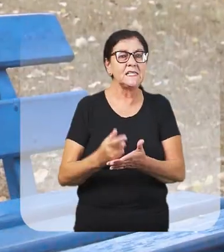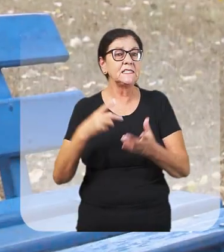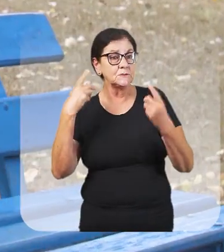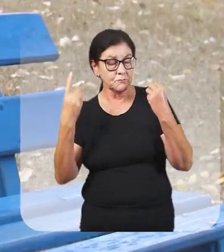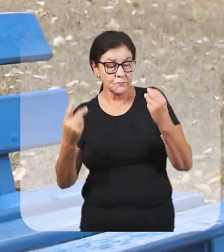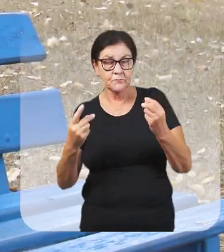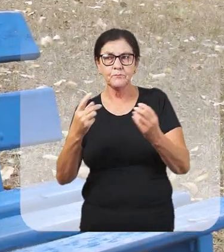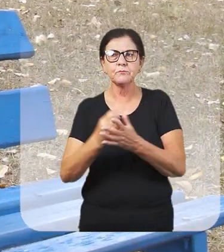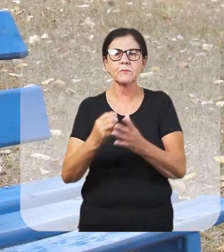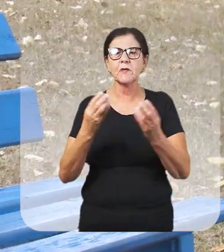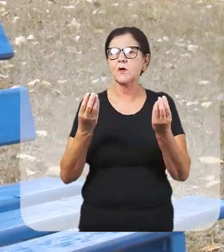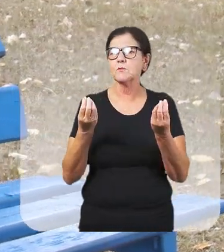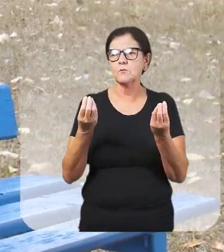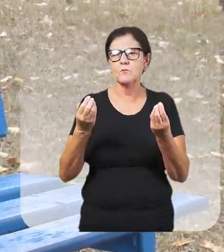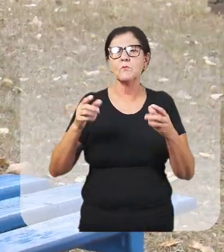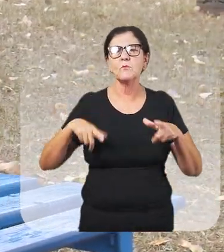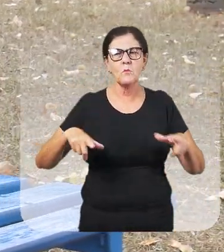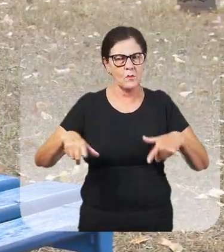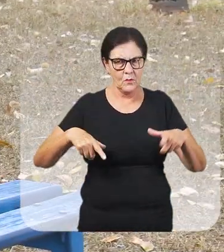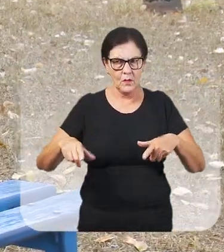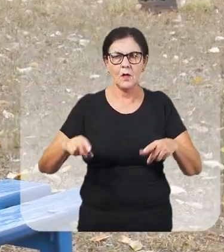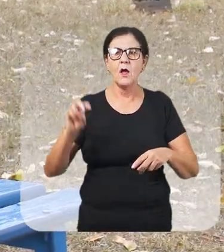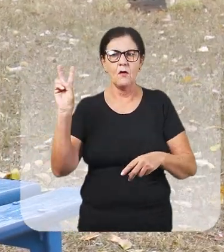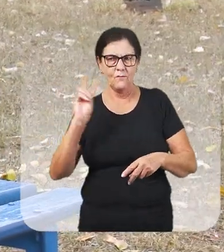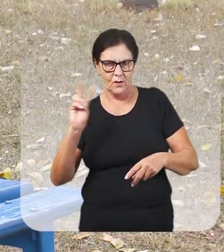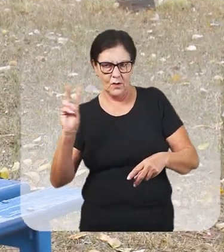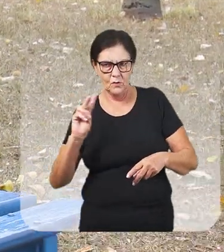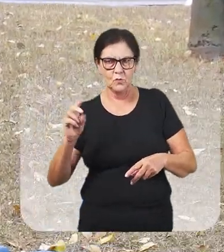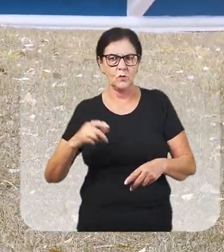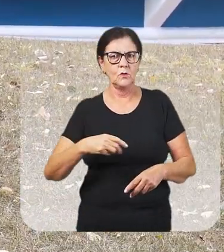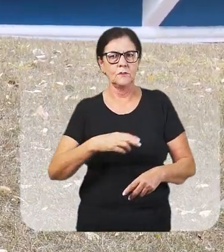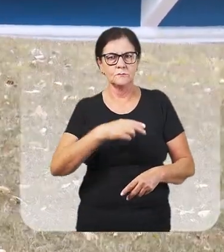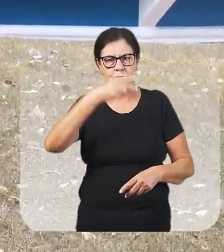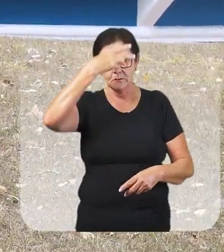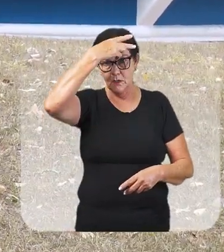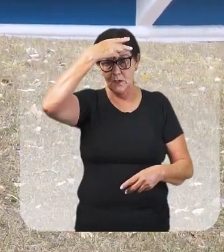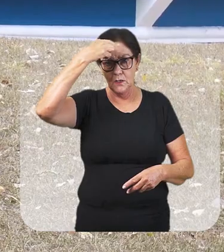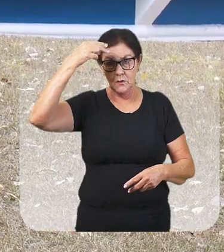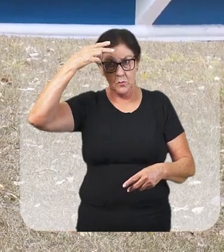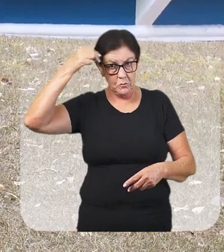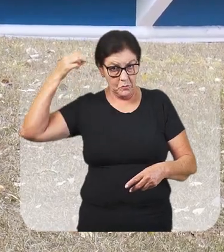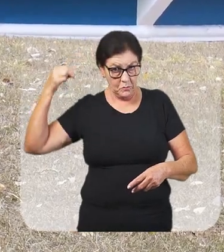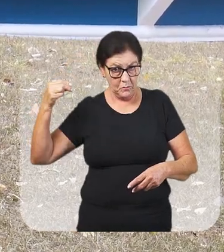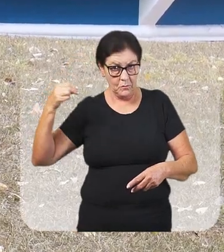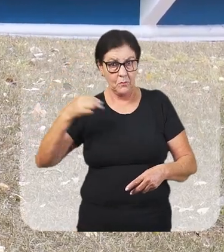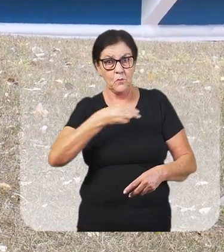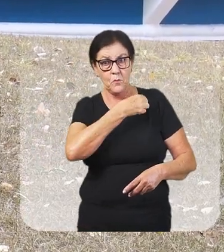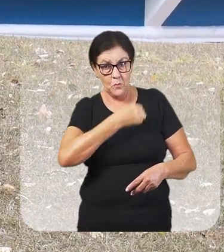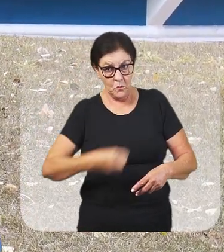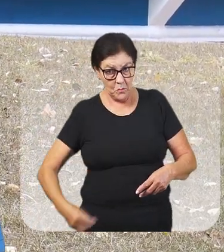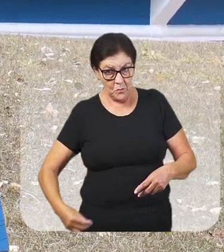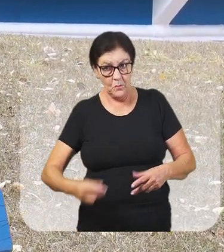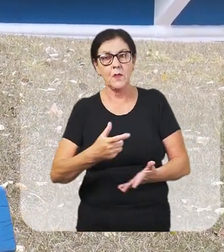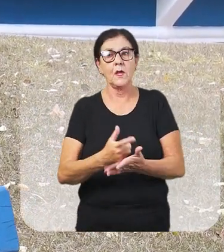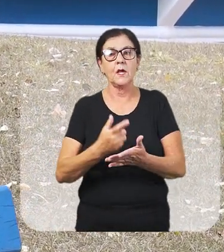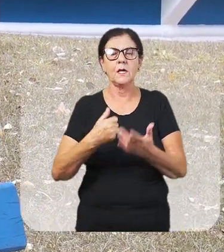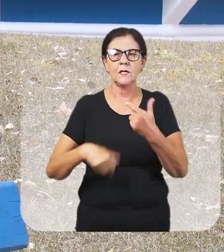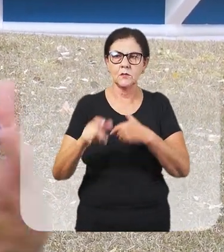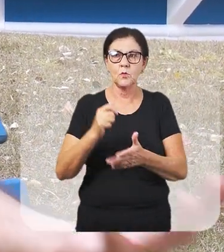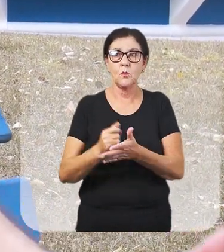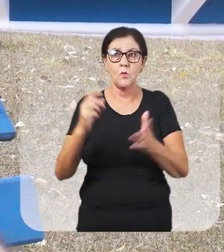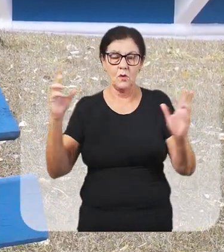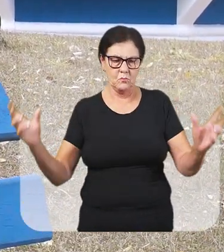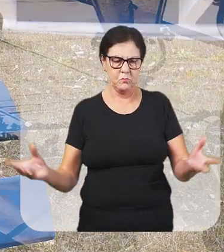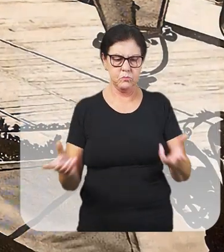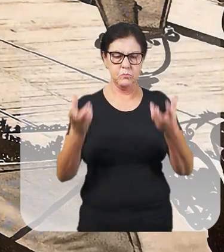e também foi vereador e presidente da Câmara. Não se sabe ao certo os motivos que levaram à mudança da família de Pedro da Silveira Prado